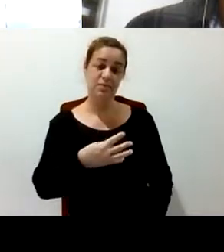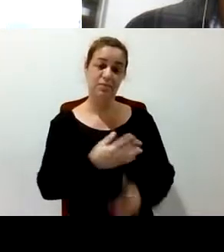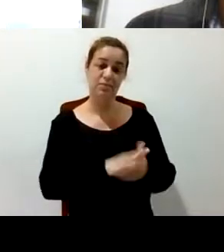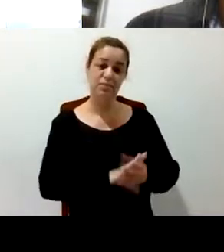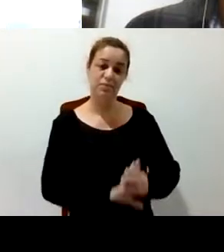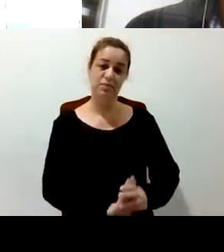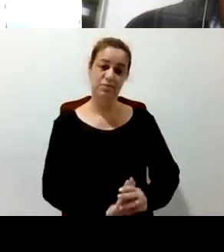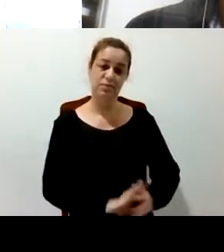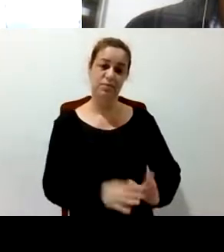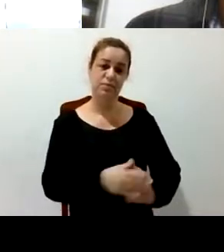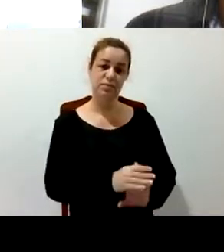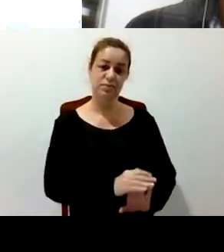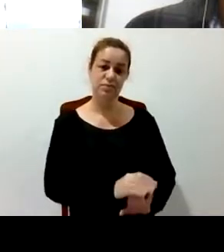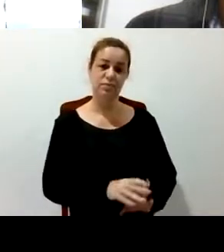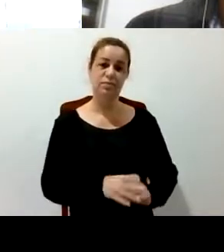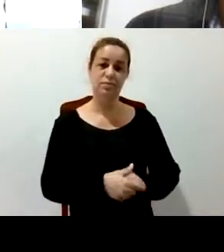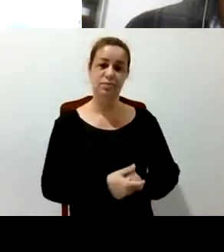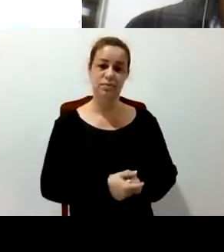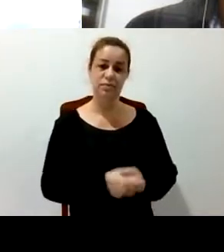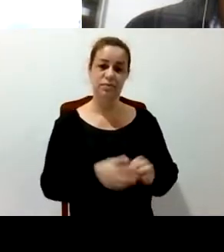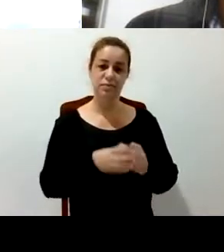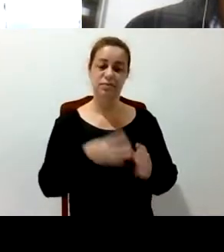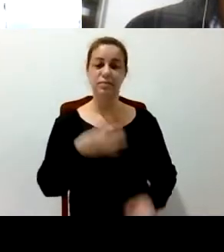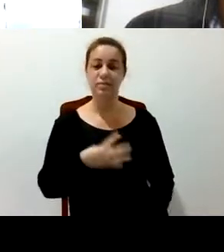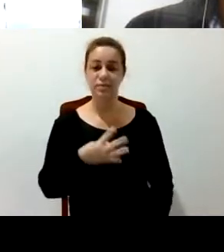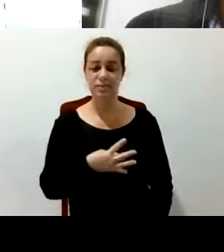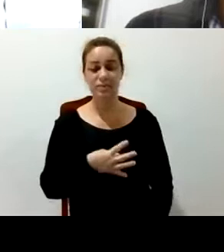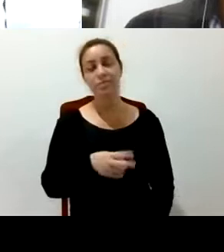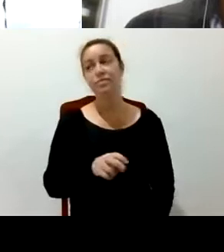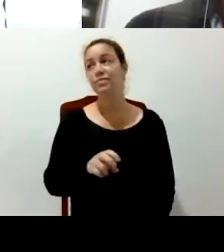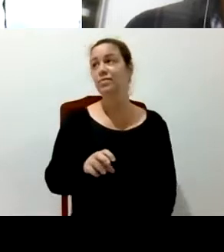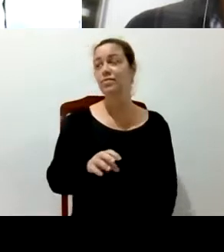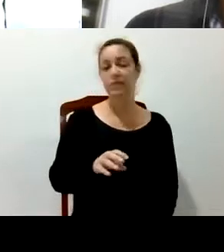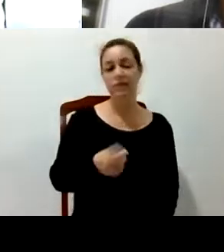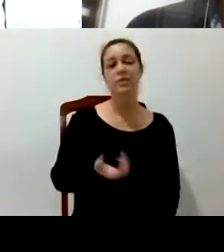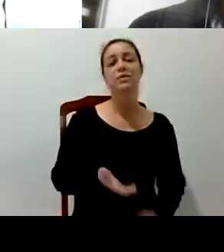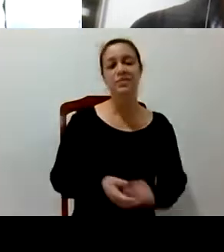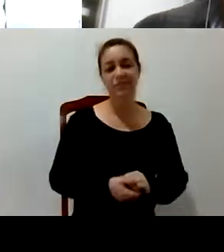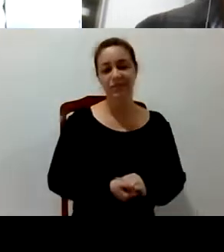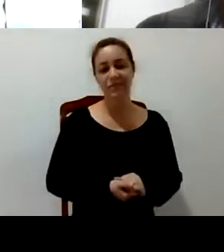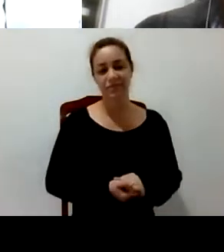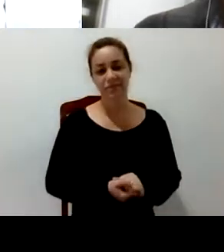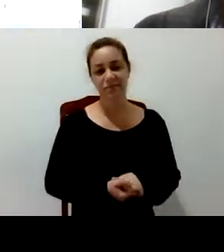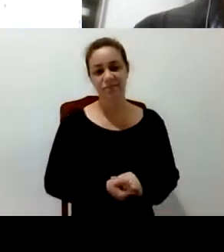Vou chamar de quarta, né, porque é aquela da... Talvez a quinta com a do MEC, né?